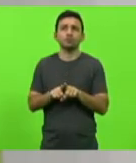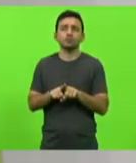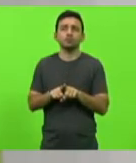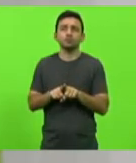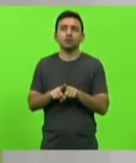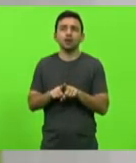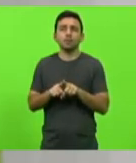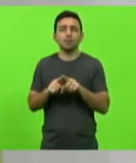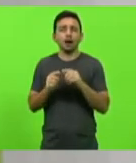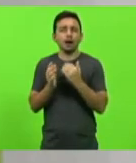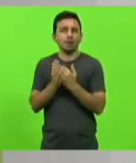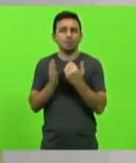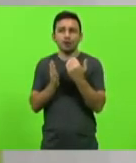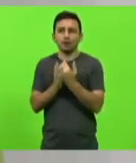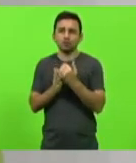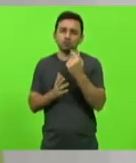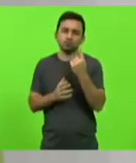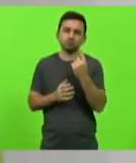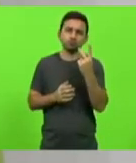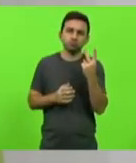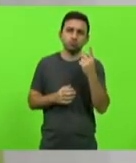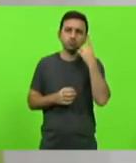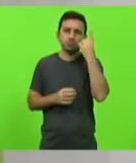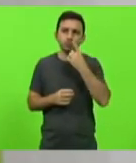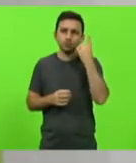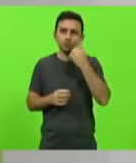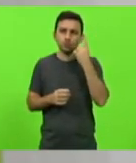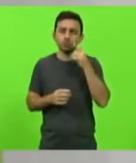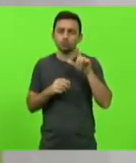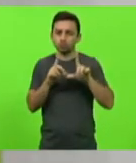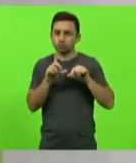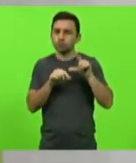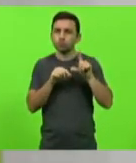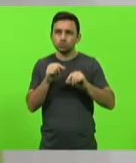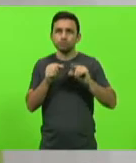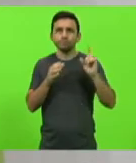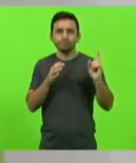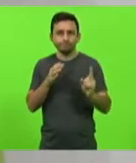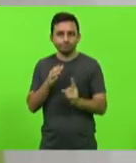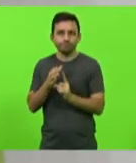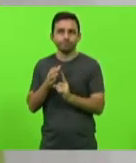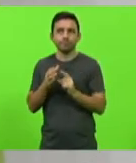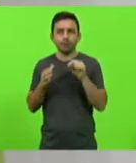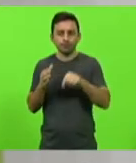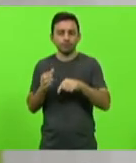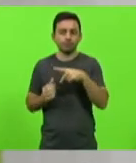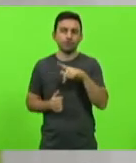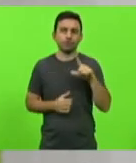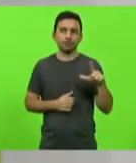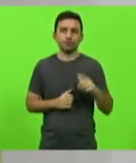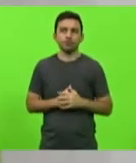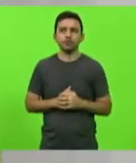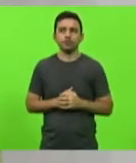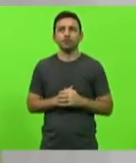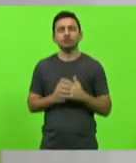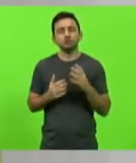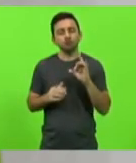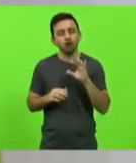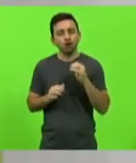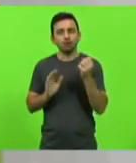mais 1 ou 2 deputados eleitos ainda para o PL. Então,